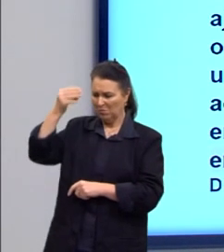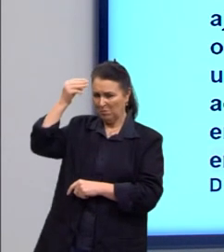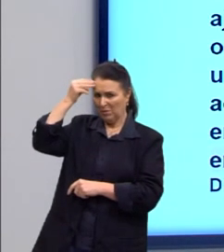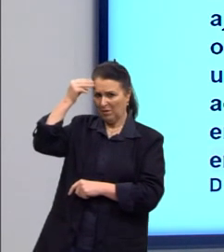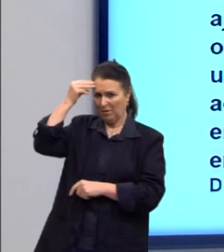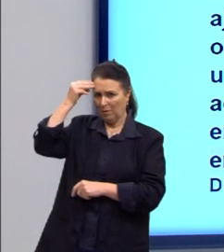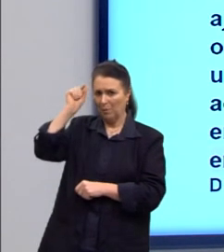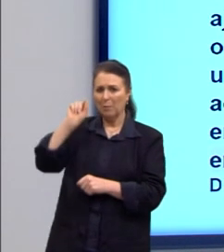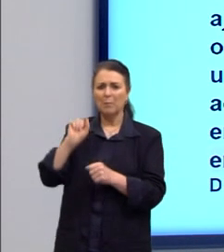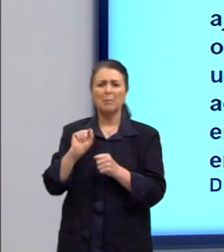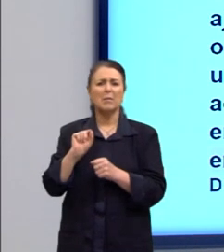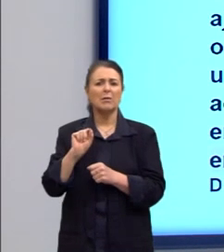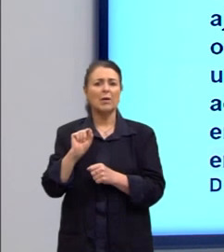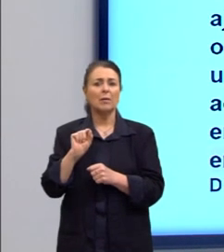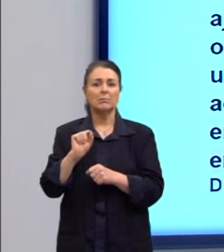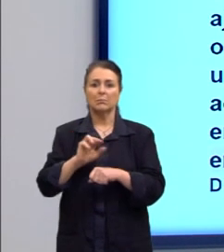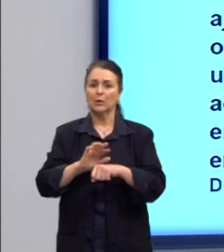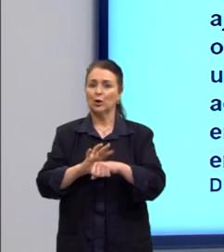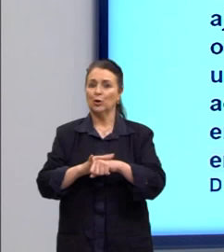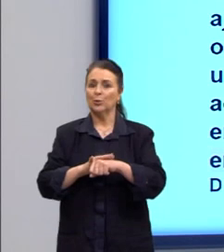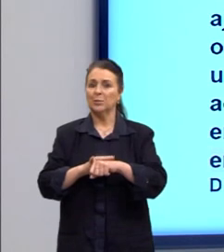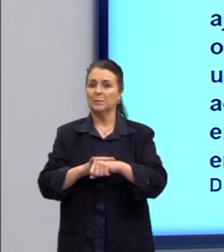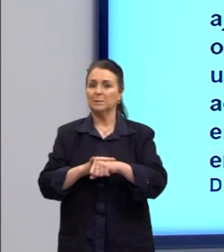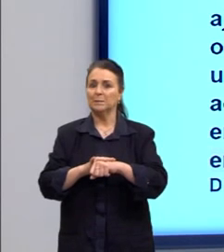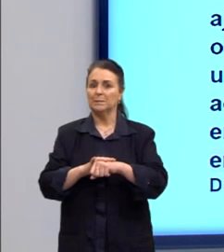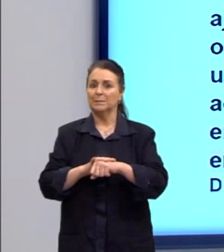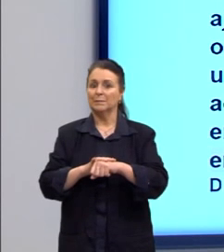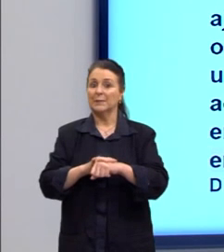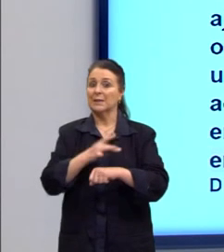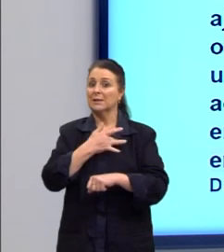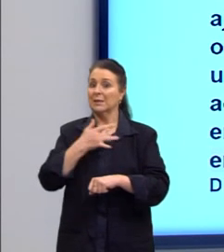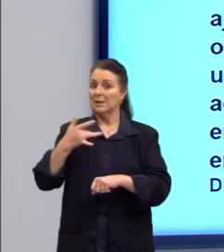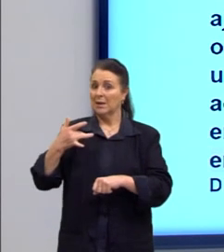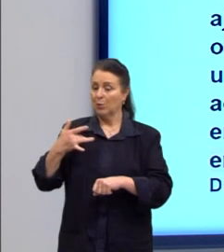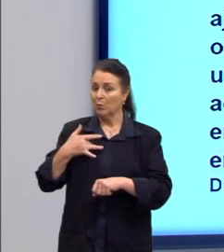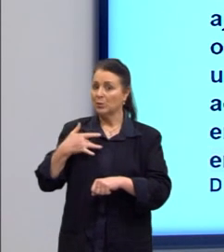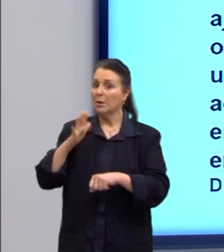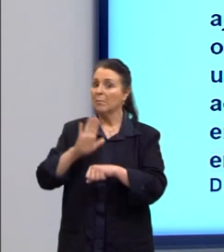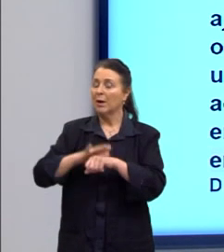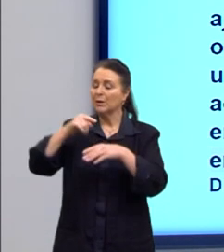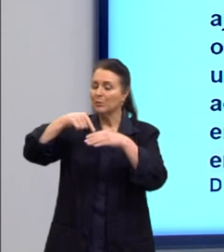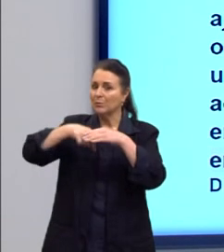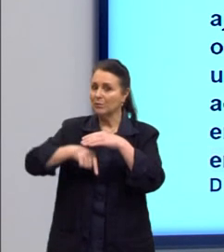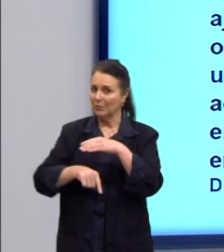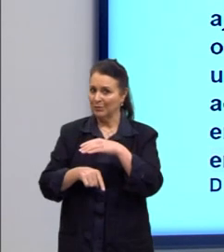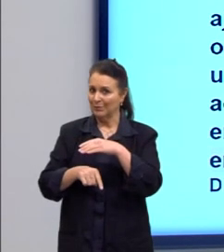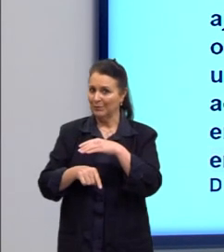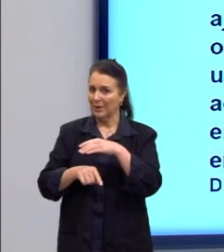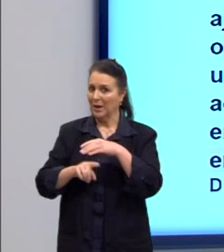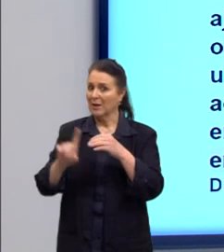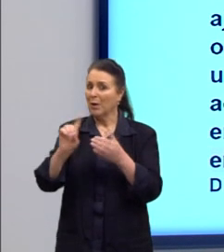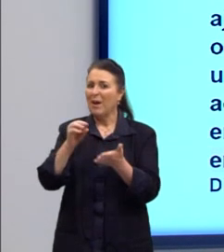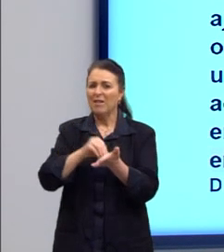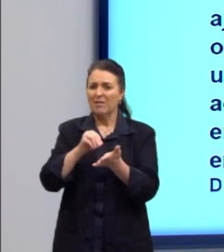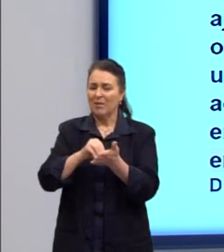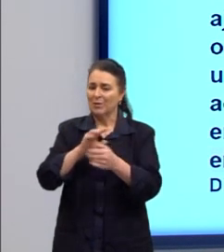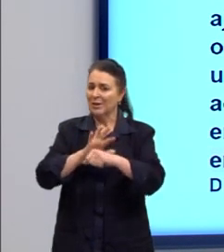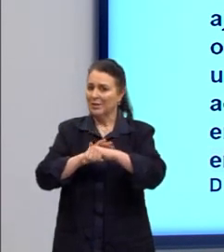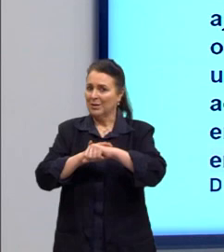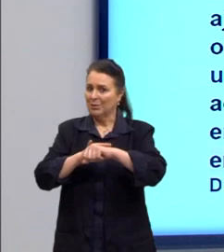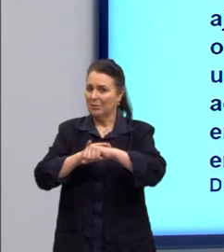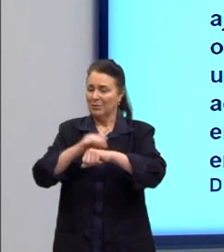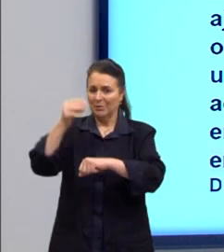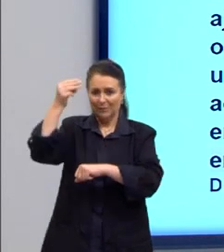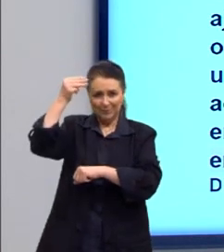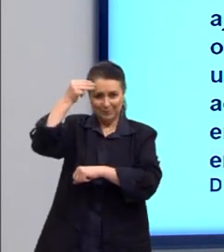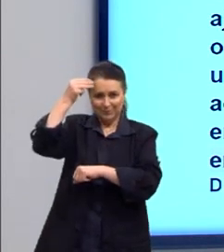em doença mental mas a saúde mental implica muito mais que a ausência de doenças mentais E aí eu destaquei